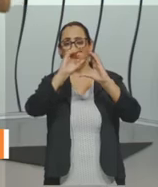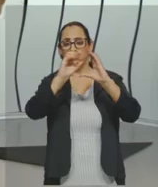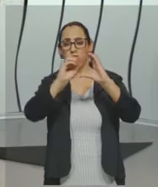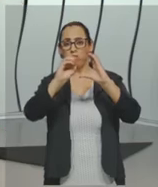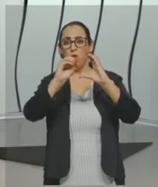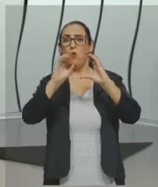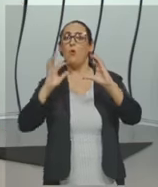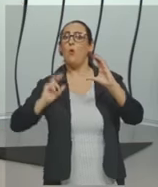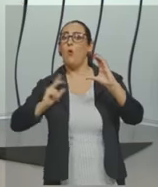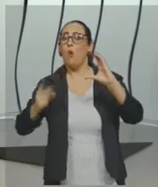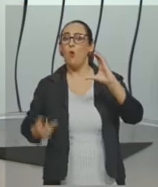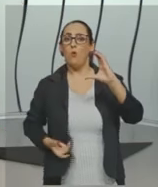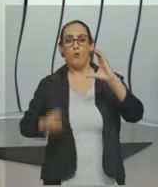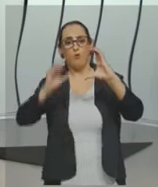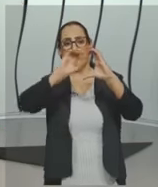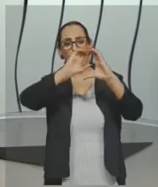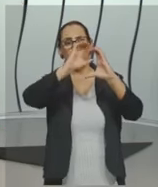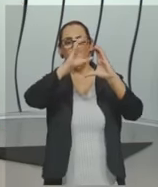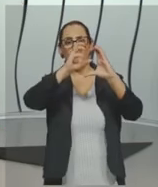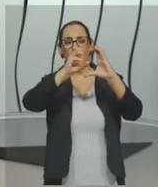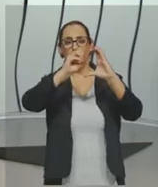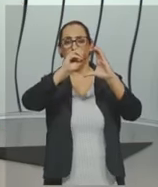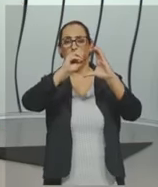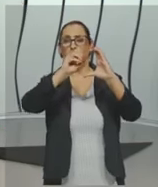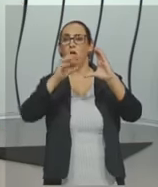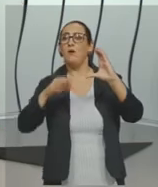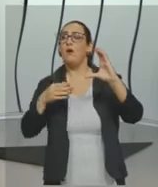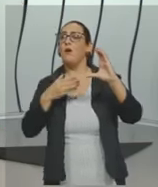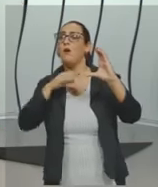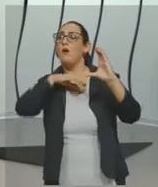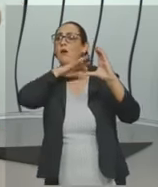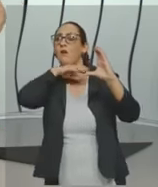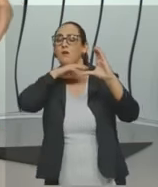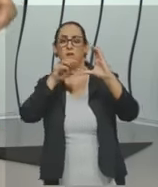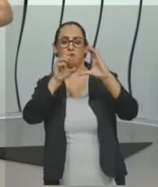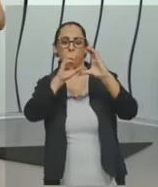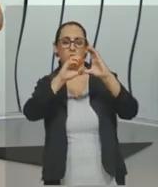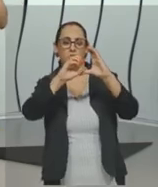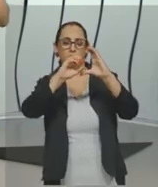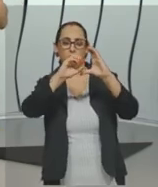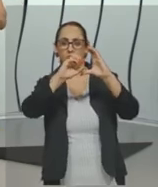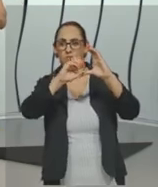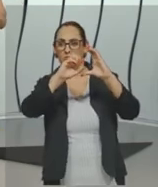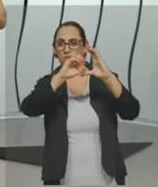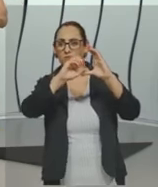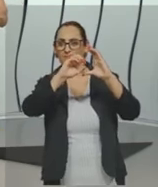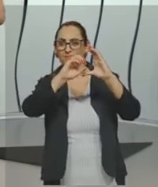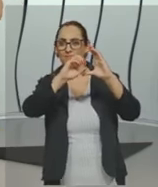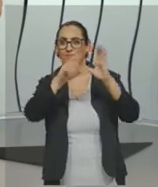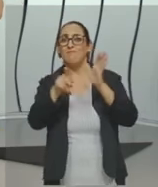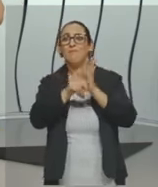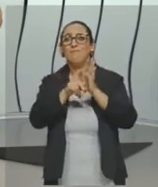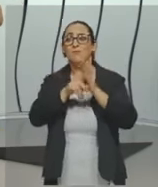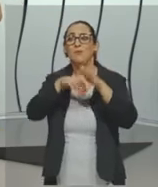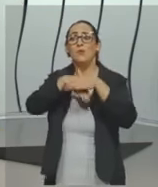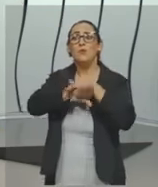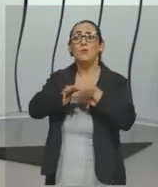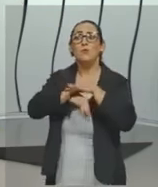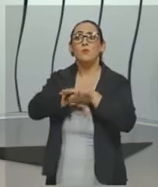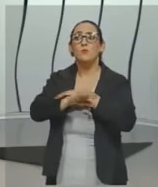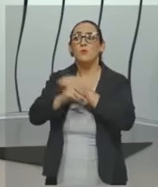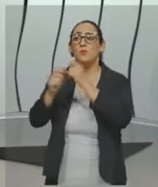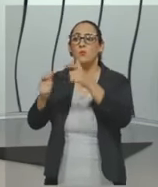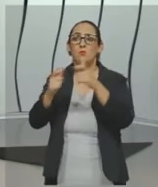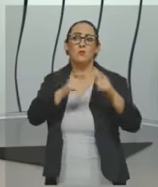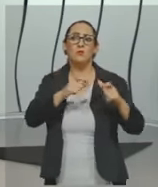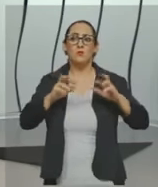de neurônios no cérebro, eles são aí fundamentais, né? Essas sinapses, e tem um detalhe, gente. Quanto mais